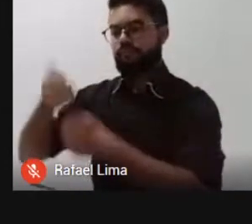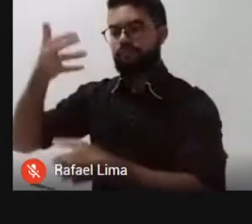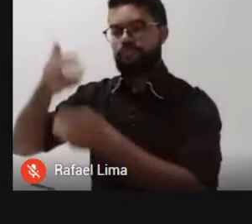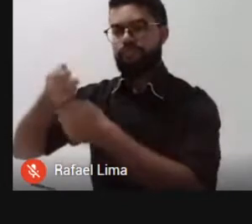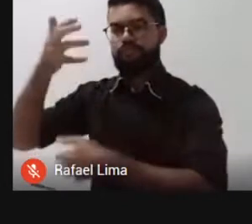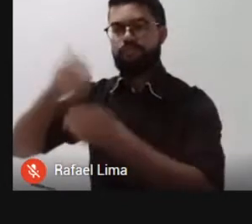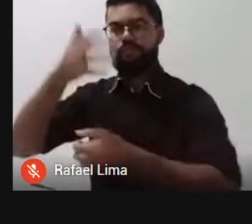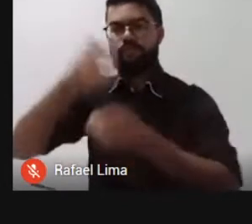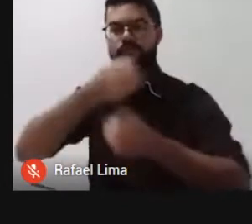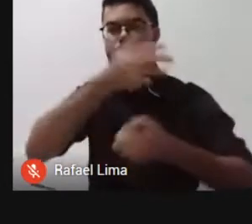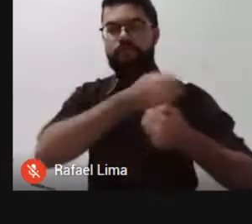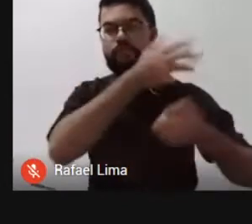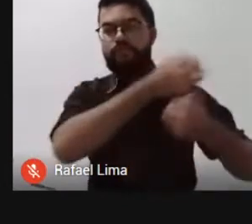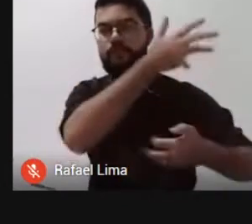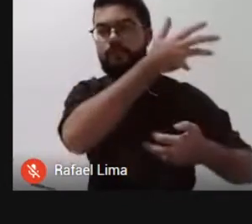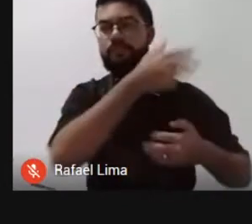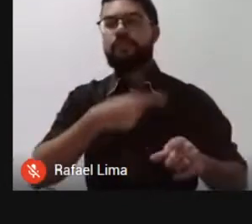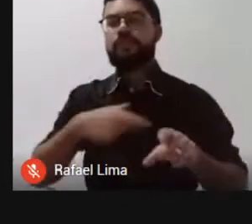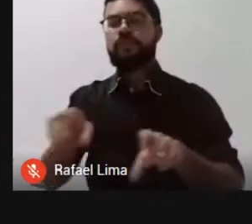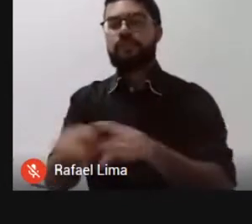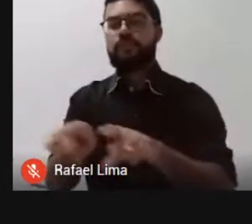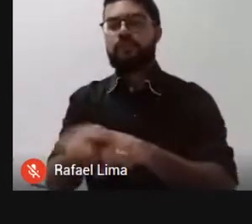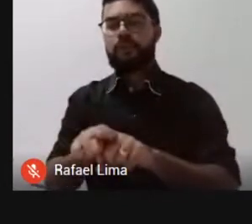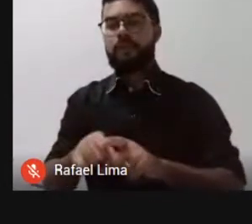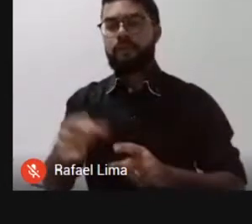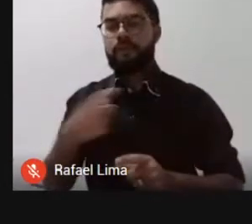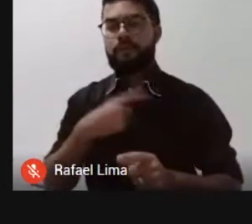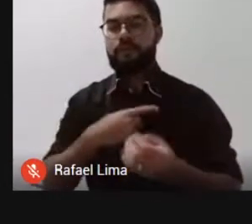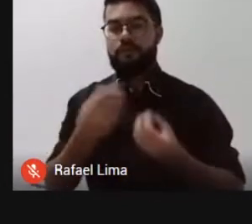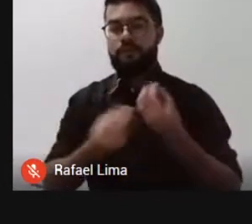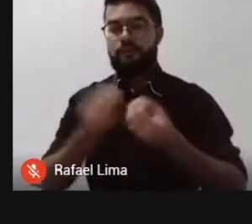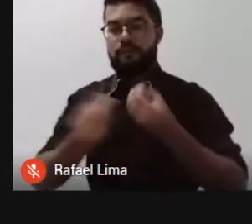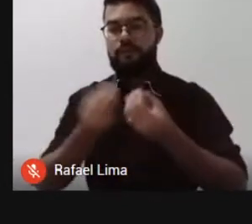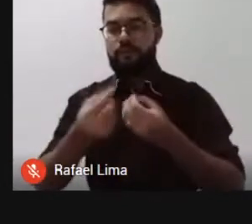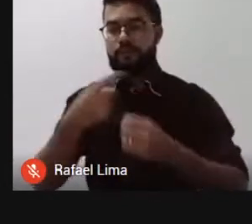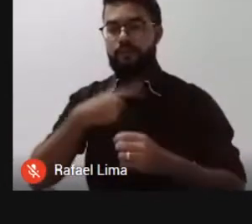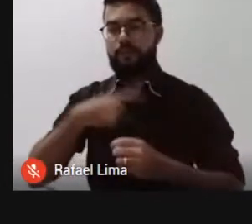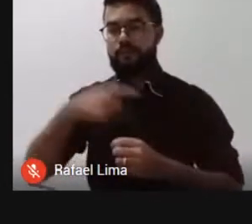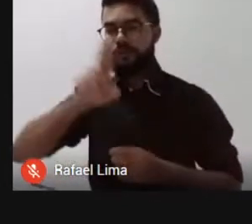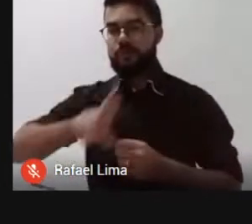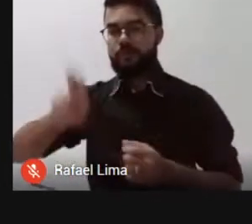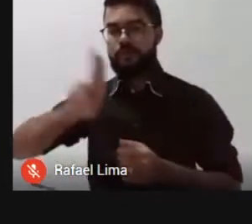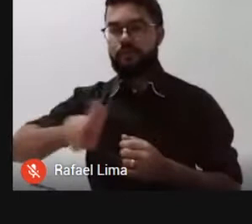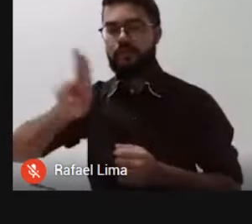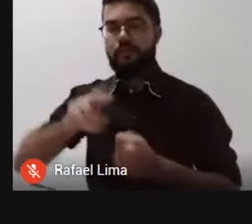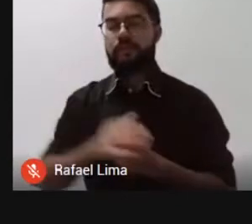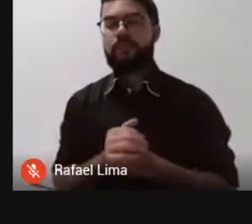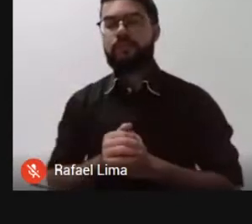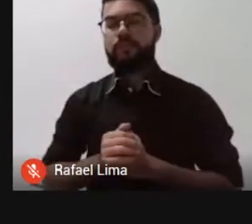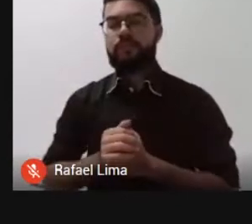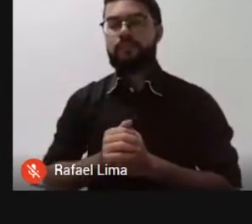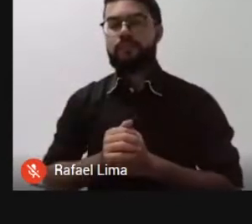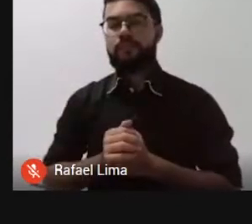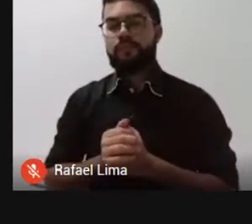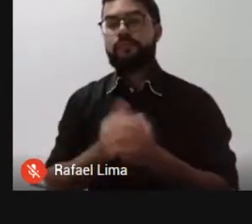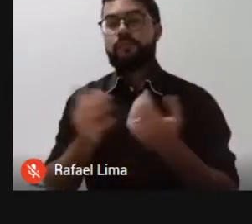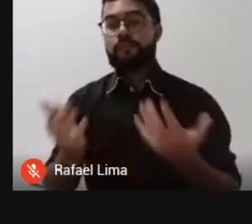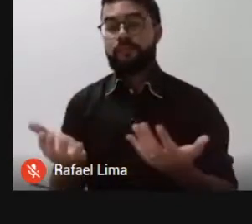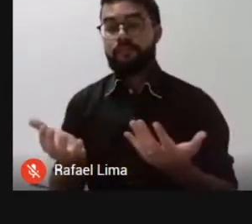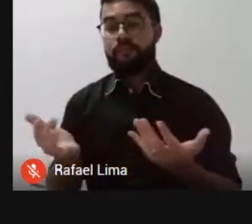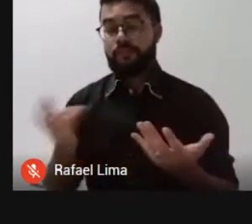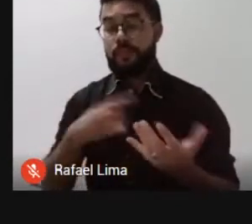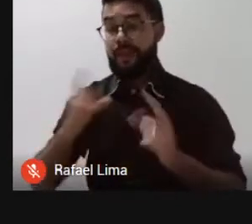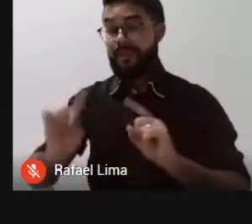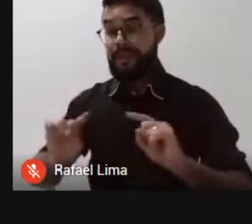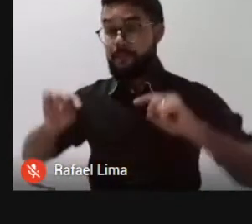né? Dentro de um conceito lógico do algoritmo que a gente montou. Bom, e depois que ele é